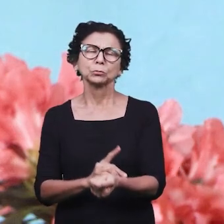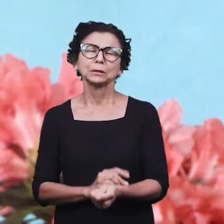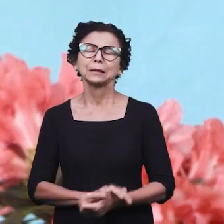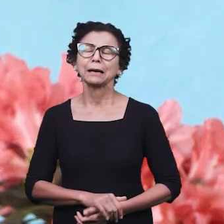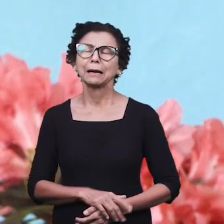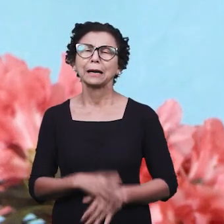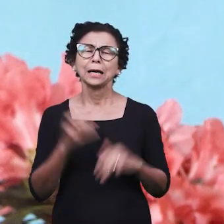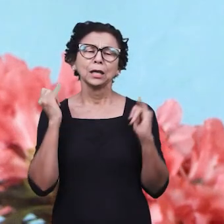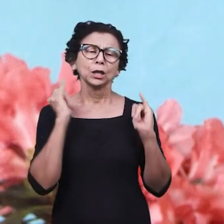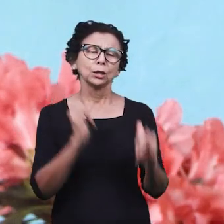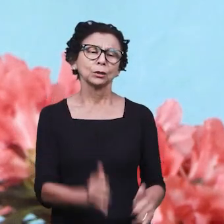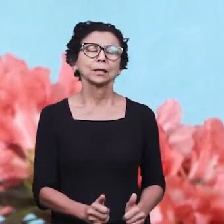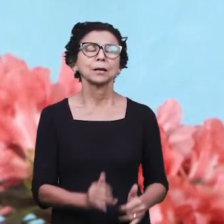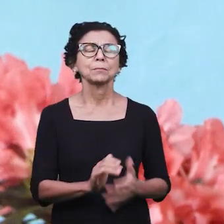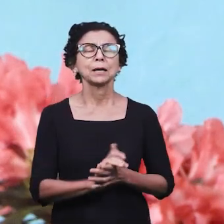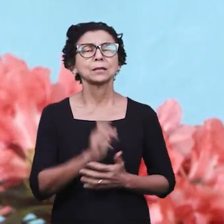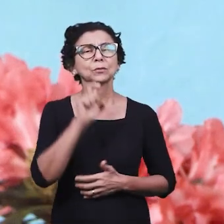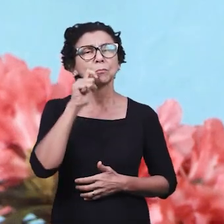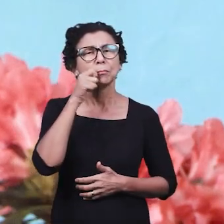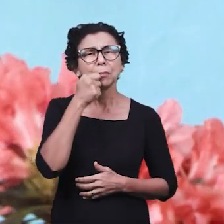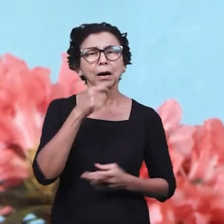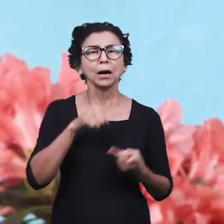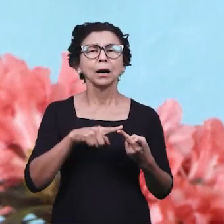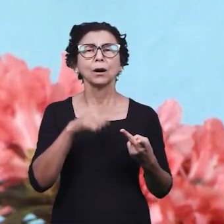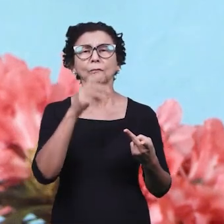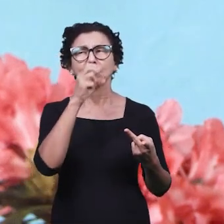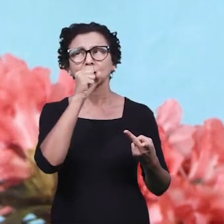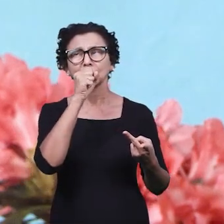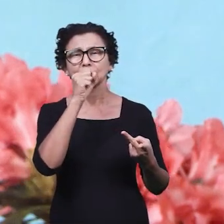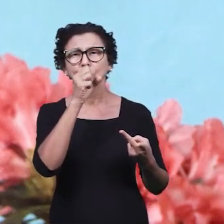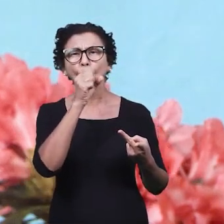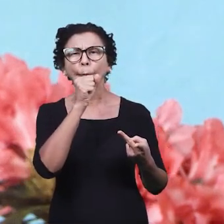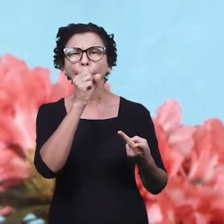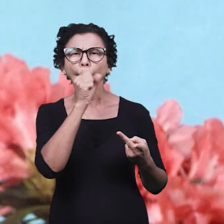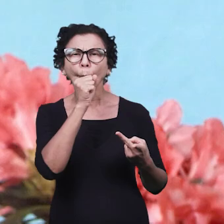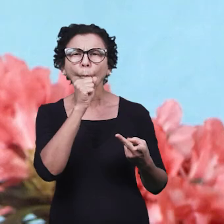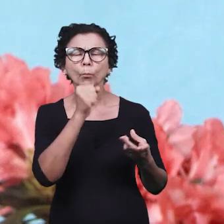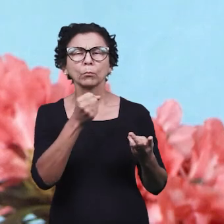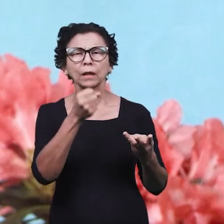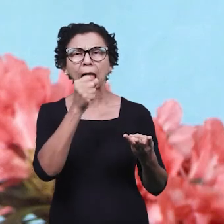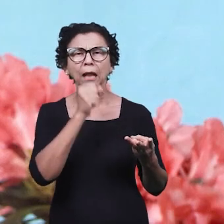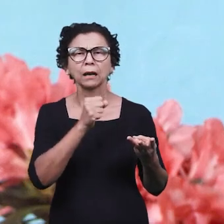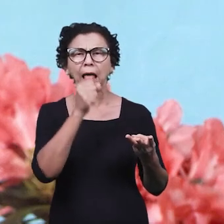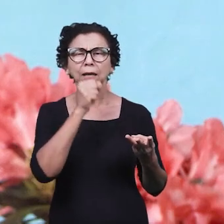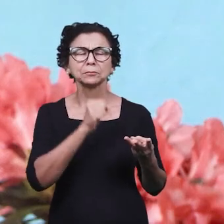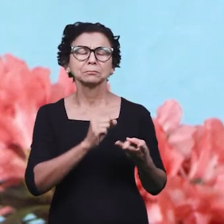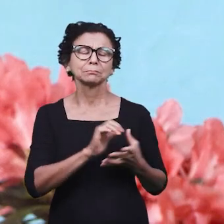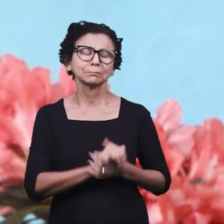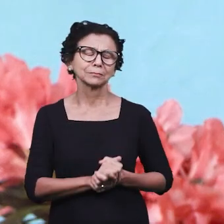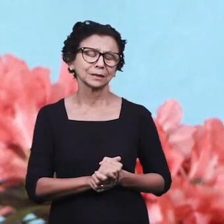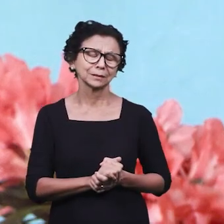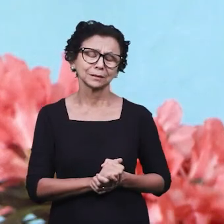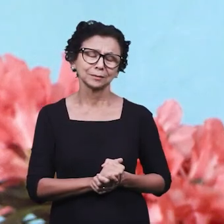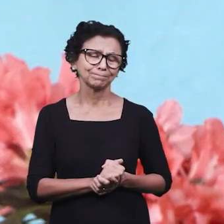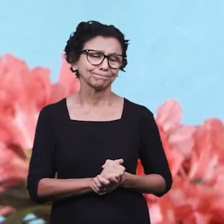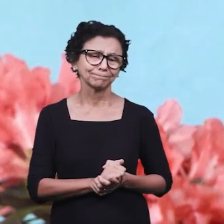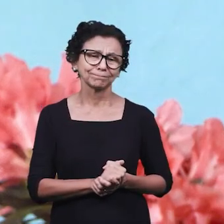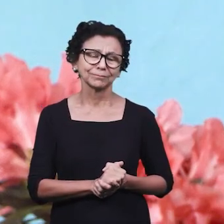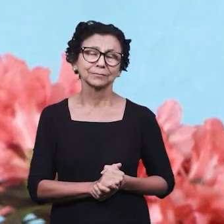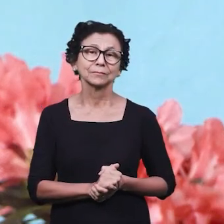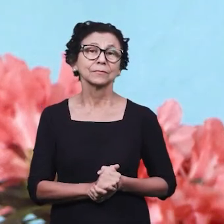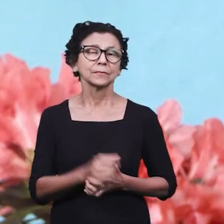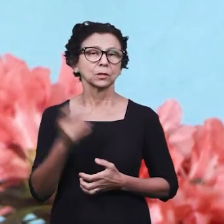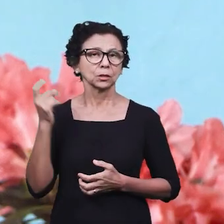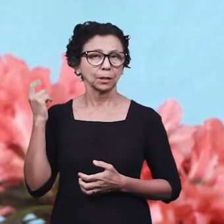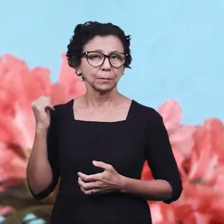sal, não consumir uma laranja, não beber um suco, tomar um sorvete, entre outros, né? Era muito restritivo a alimentação